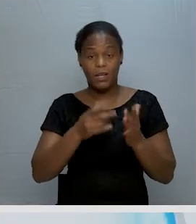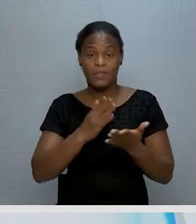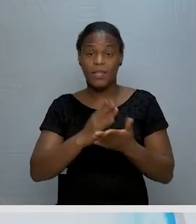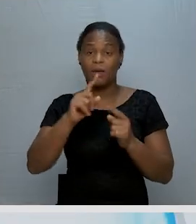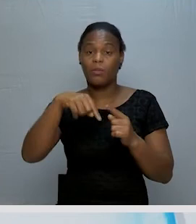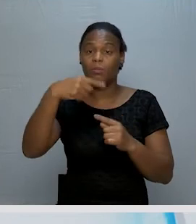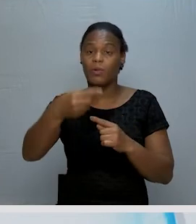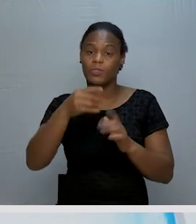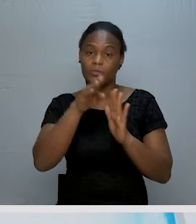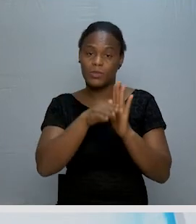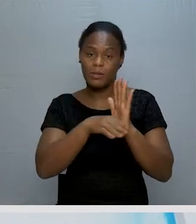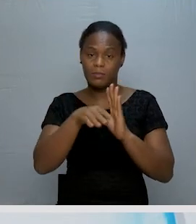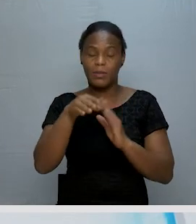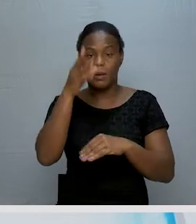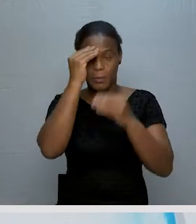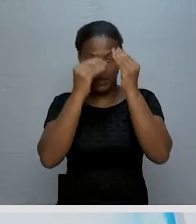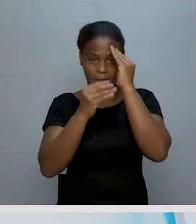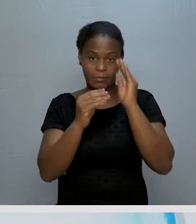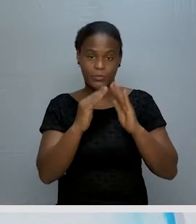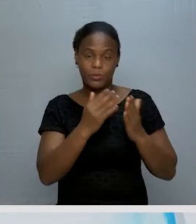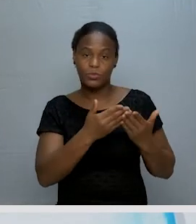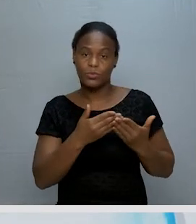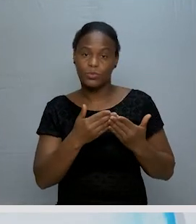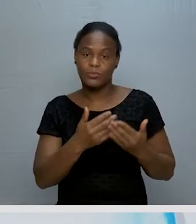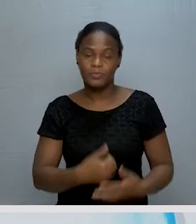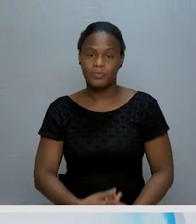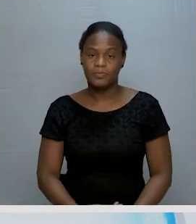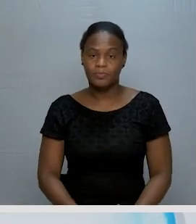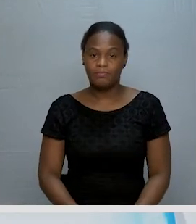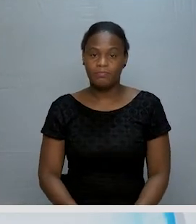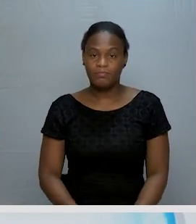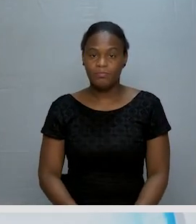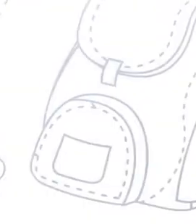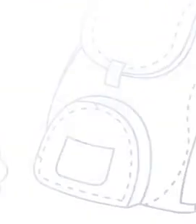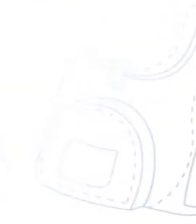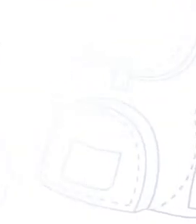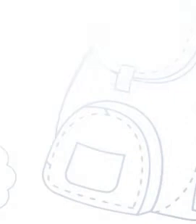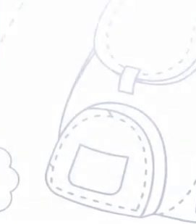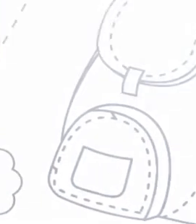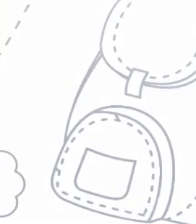casa e até o próximo programa do Aprender e Estudar em Casa.